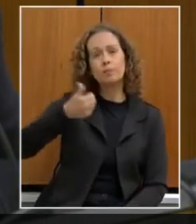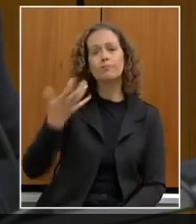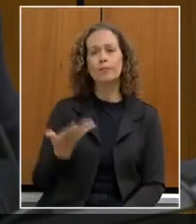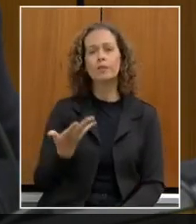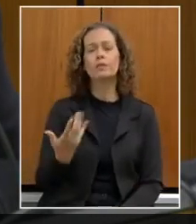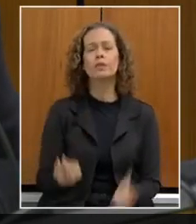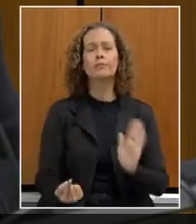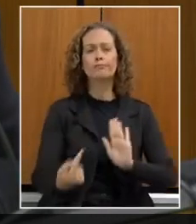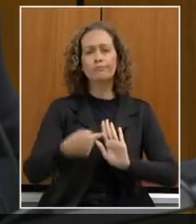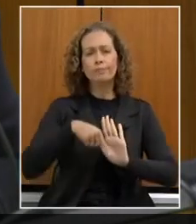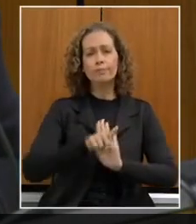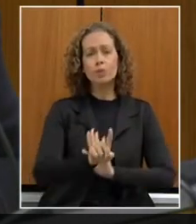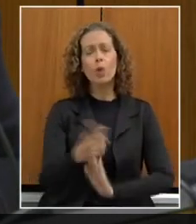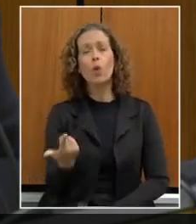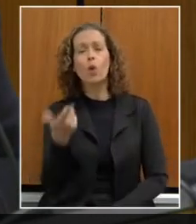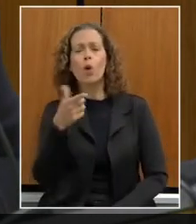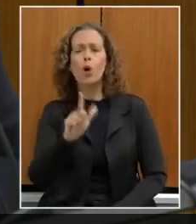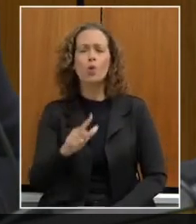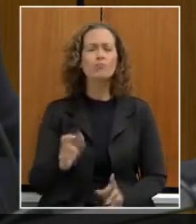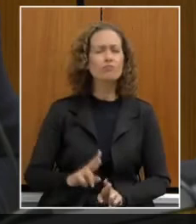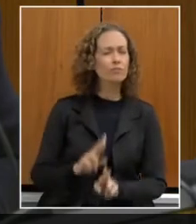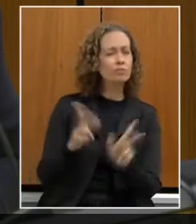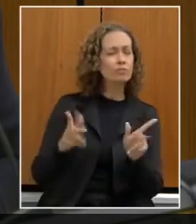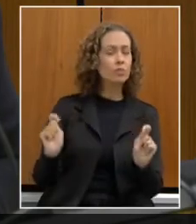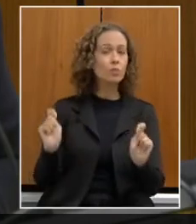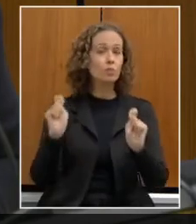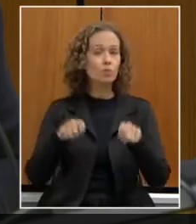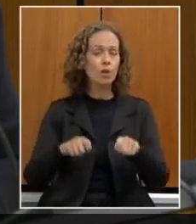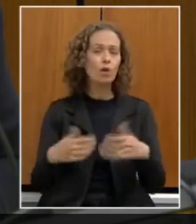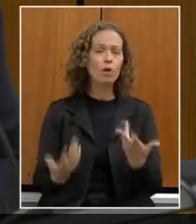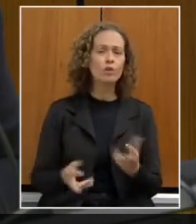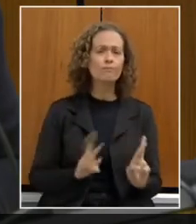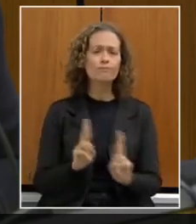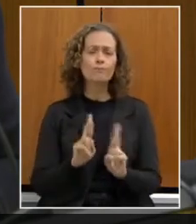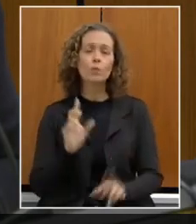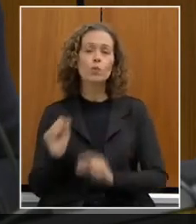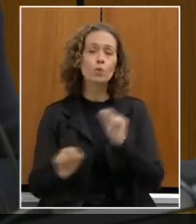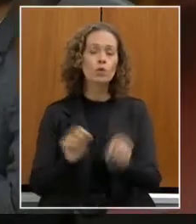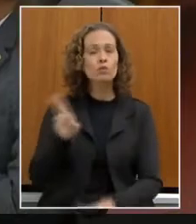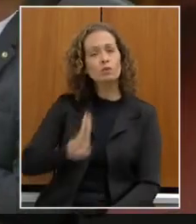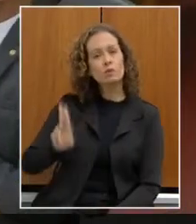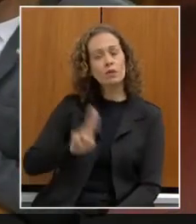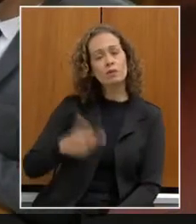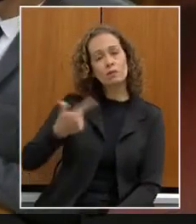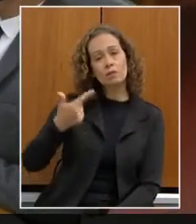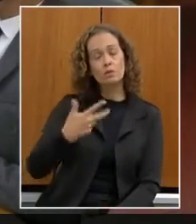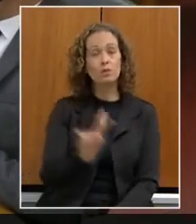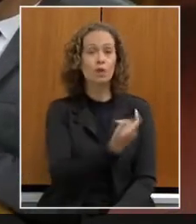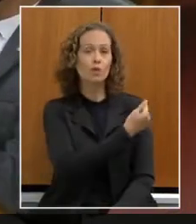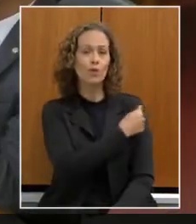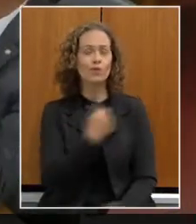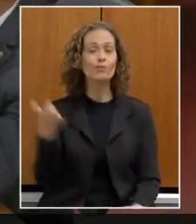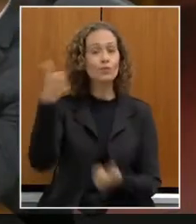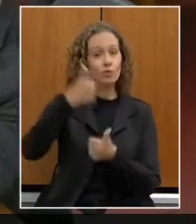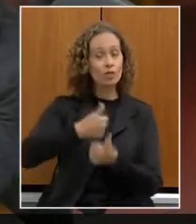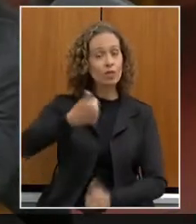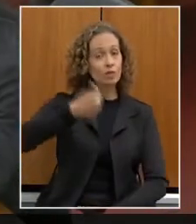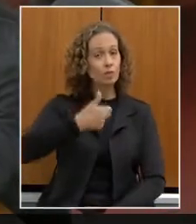cenário diferente pode ser estar relacionado com utilização de segunda dose como primeira dose